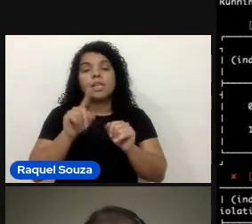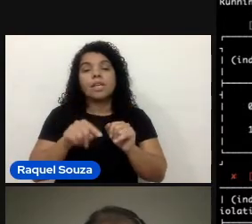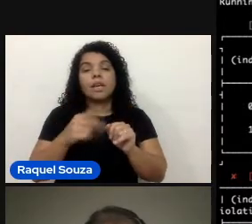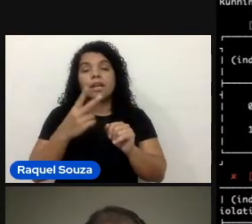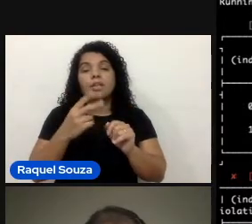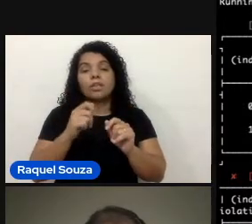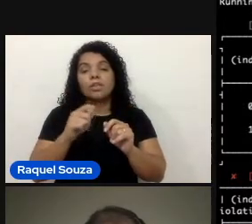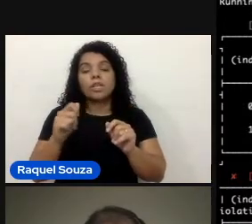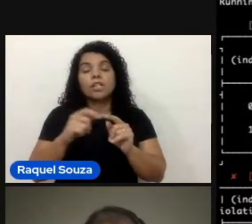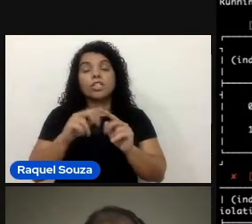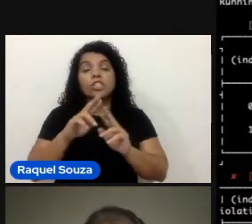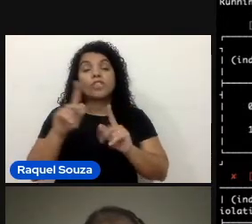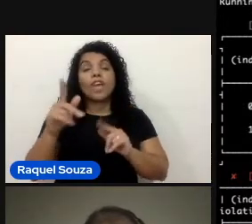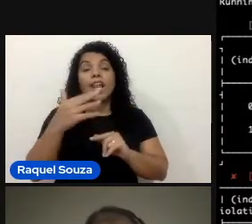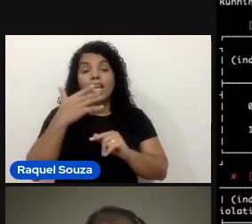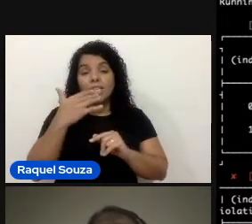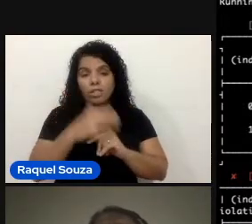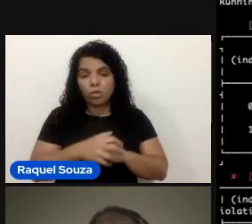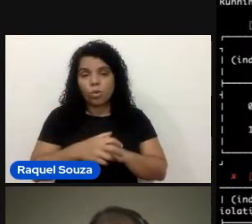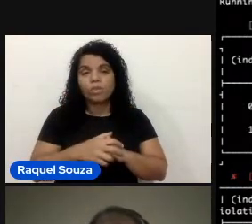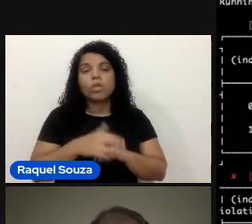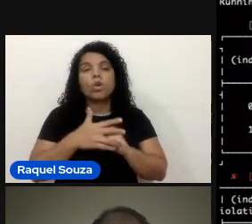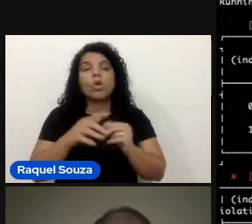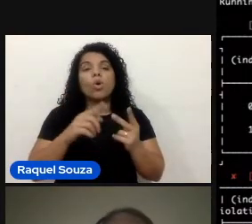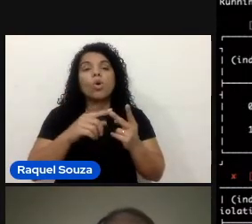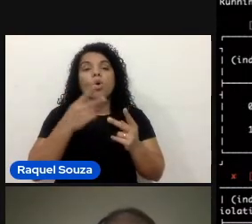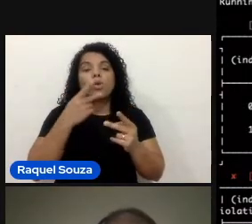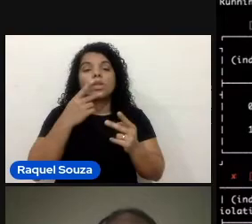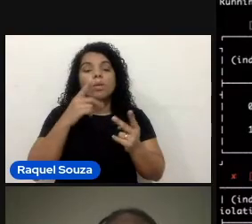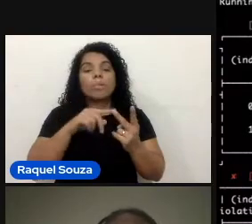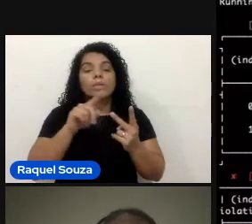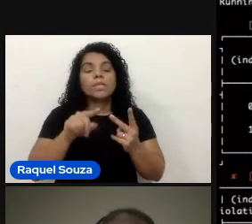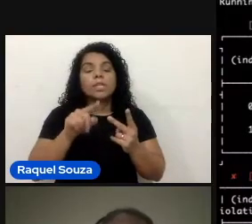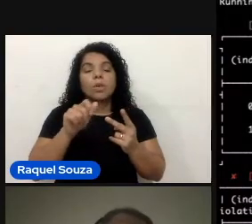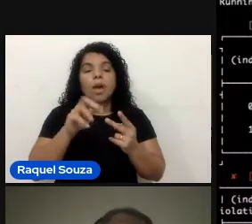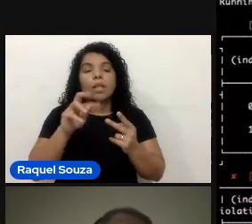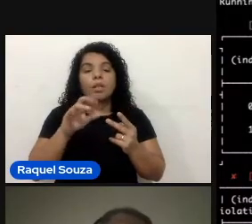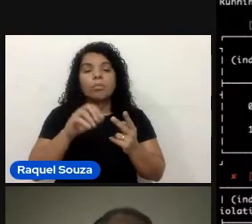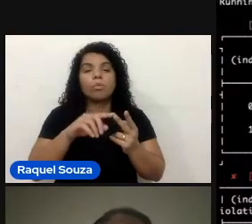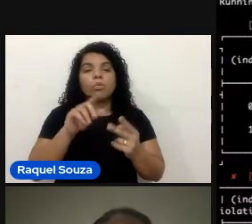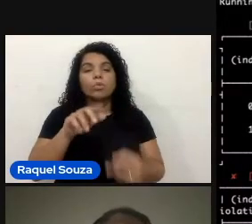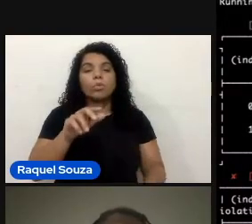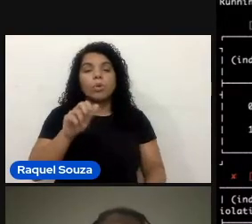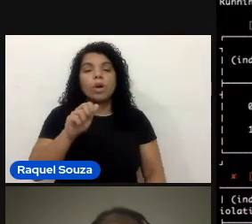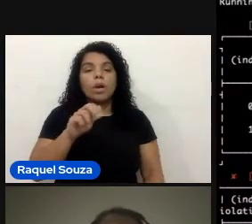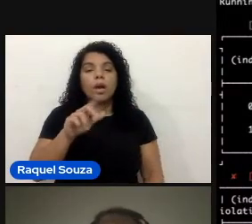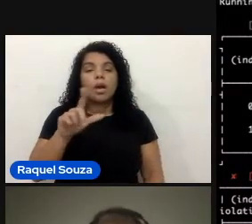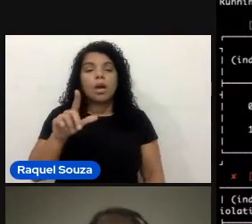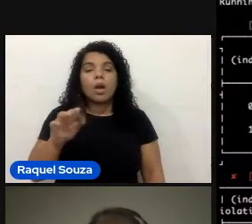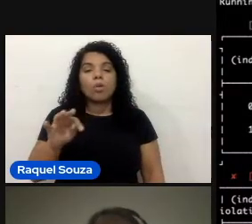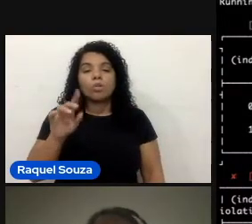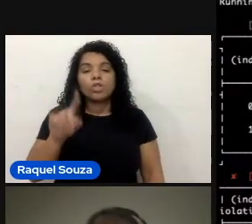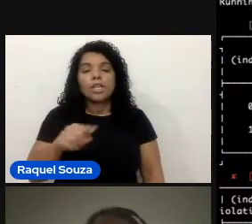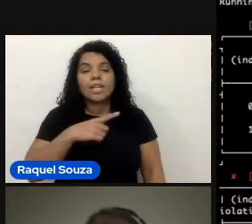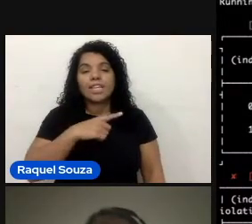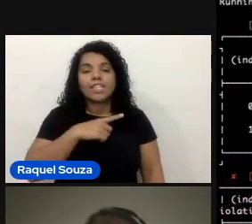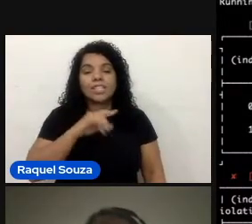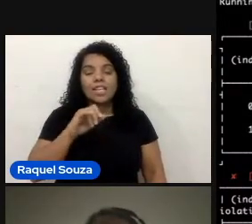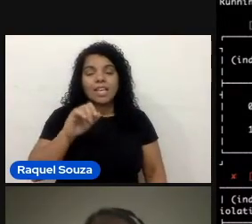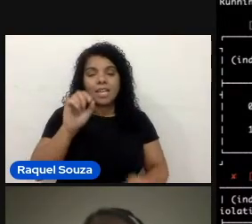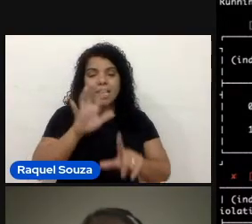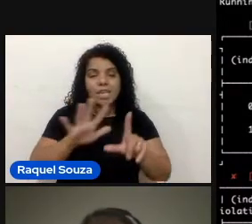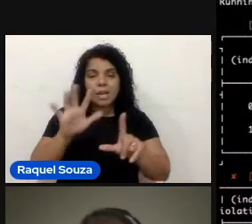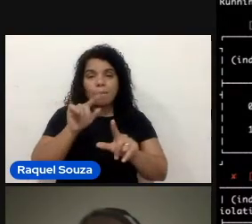contraste. E o outro está reclamando de image alt. Esse atributo alt que a gente tem normalmente em imagens,